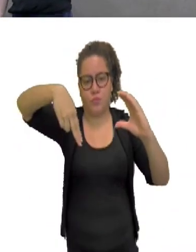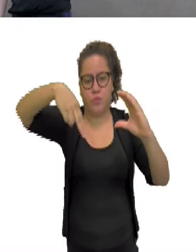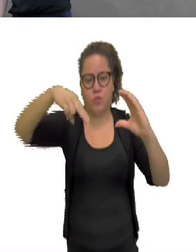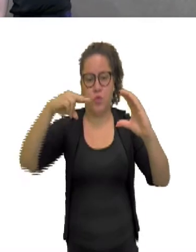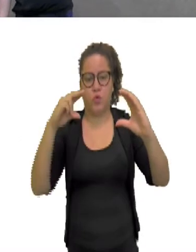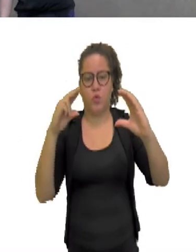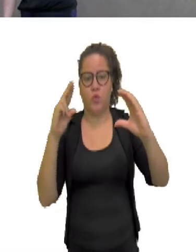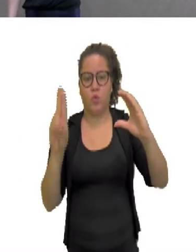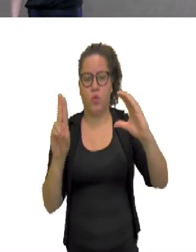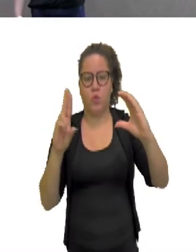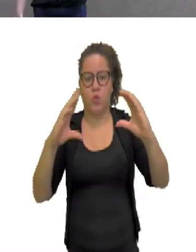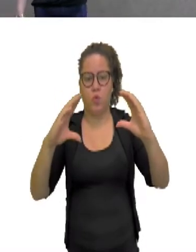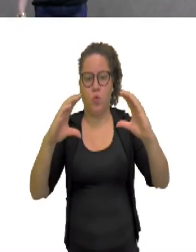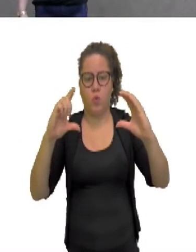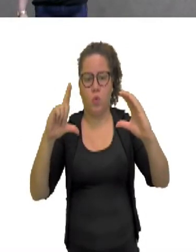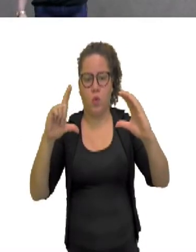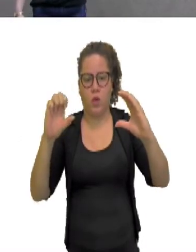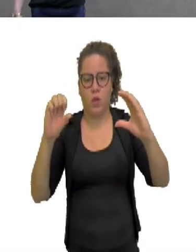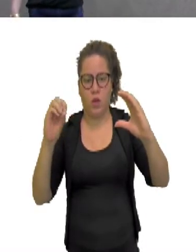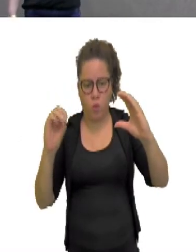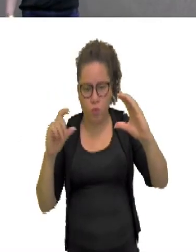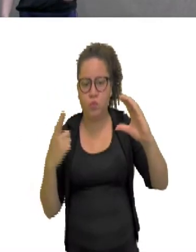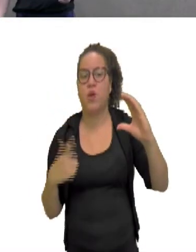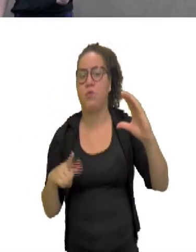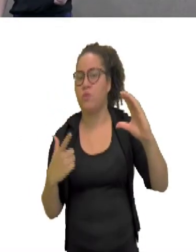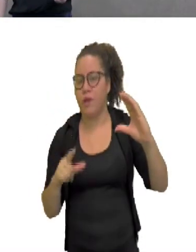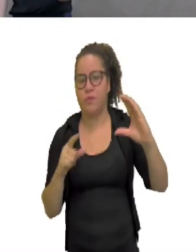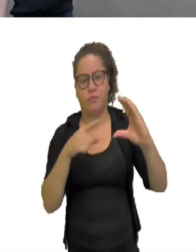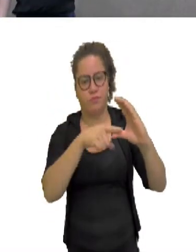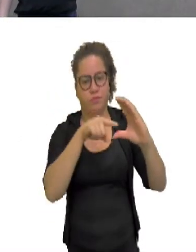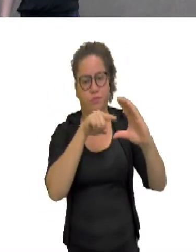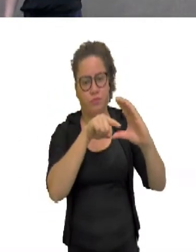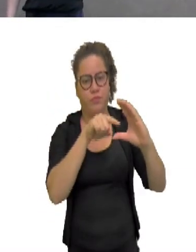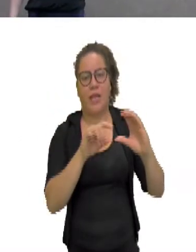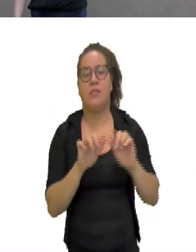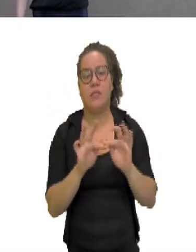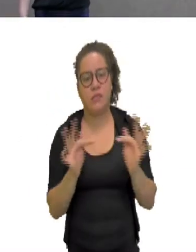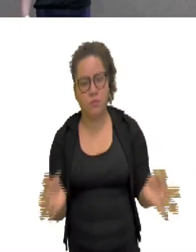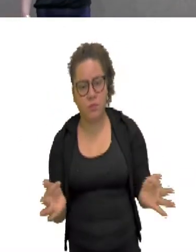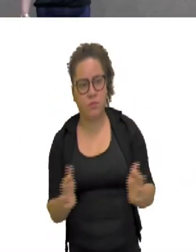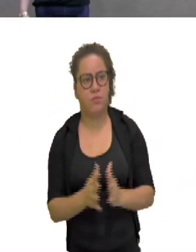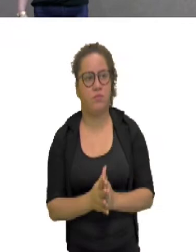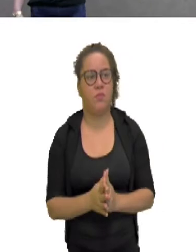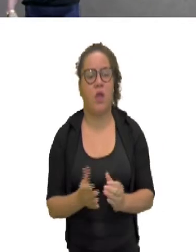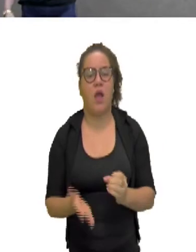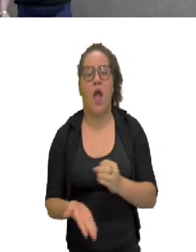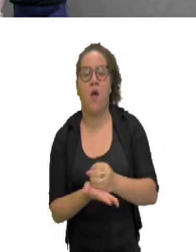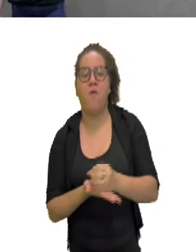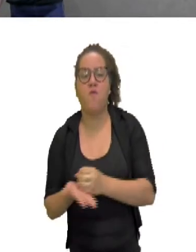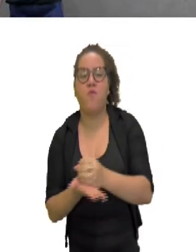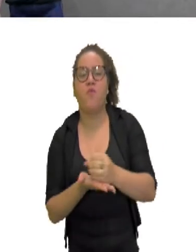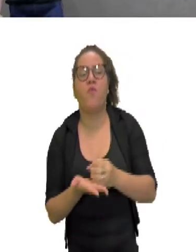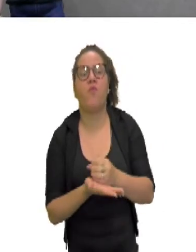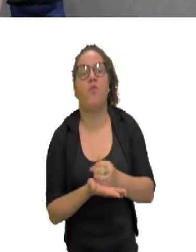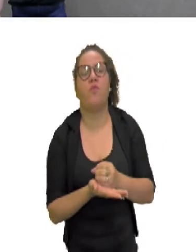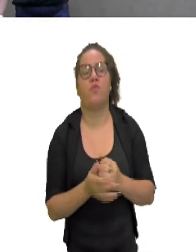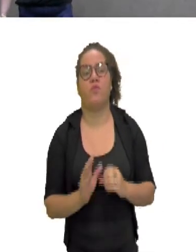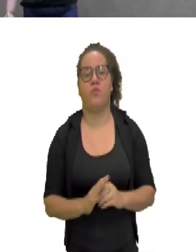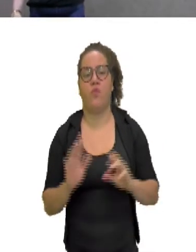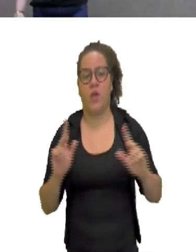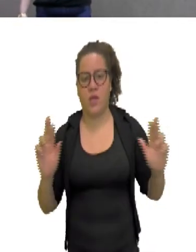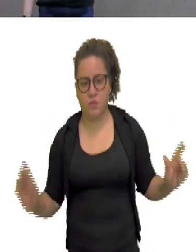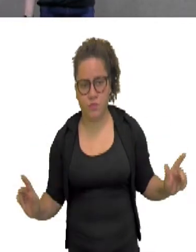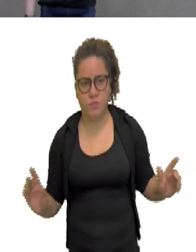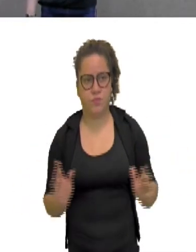membrana e o citoplasma que nós estamos estudando agora. Tem outras estruturas que vocês verão mais para